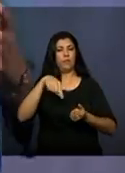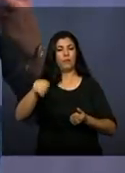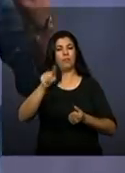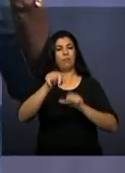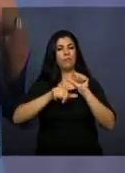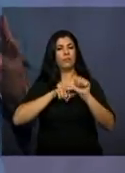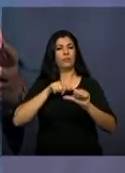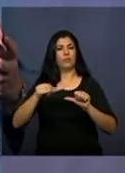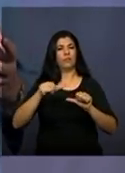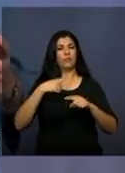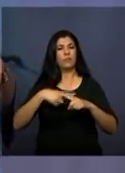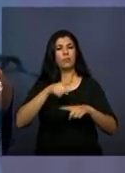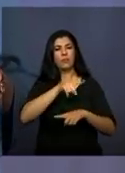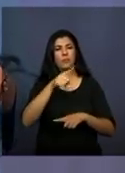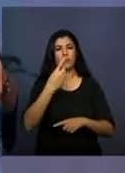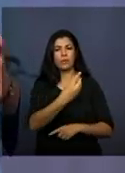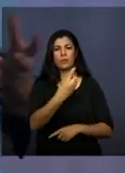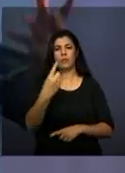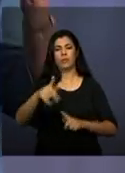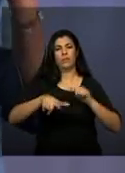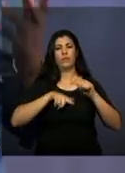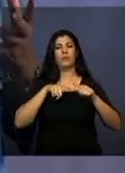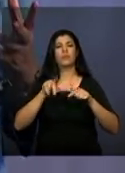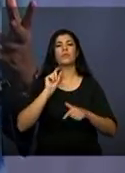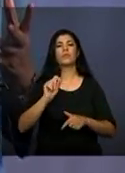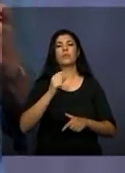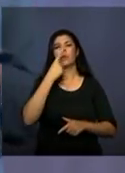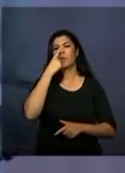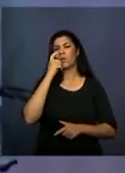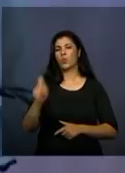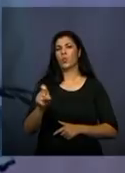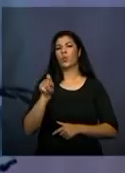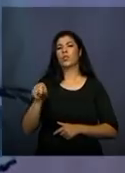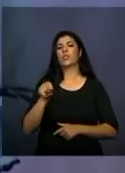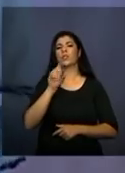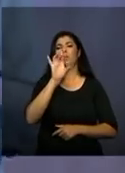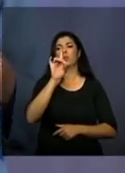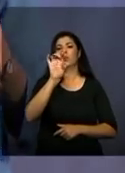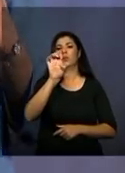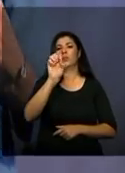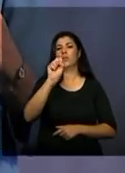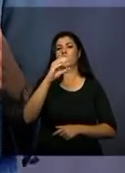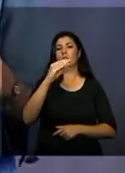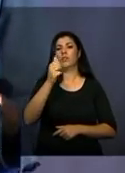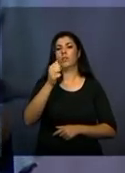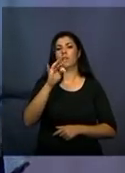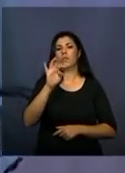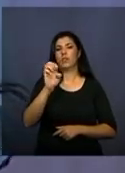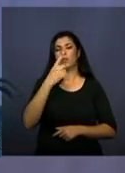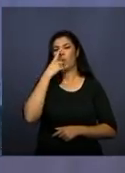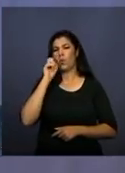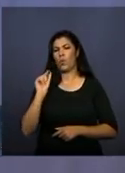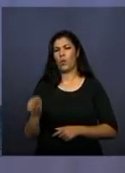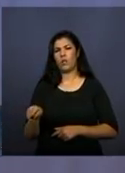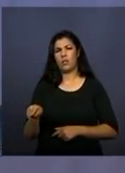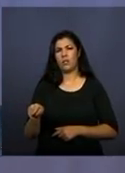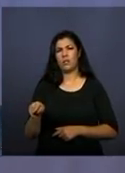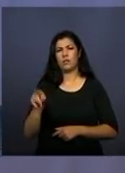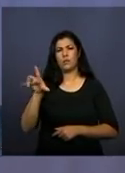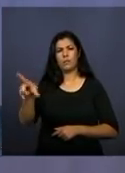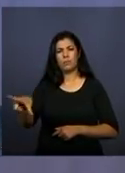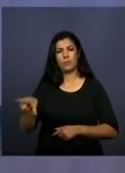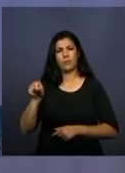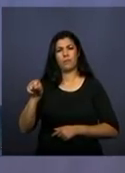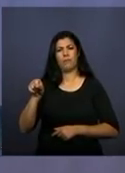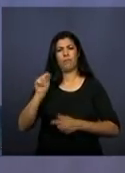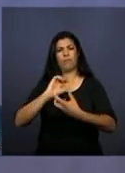vocês trabalham aquilo que é o descarte dos resíduos. Então, nesse sentido, vocês